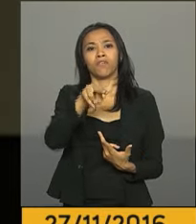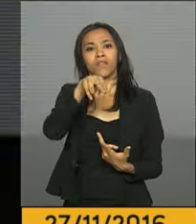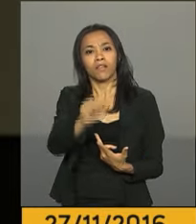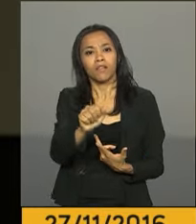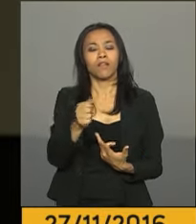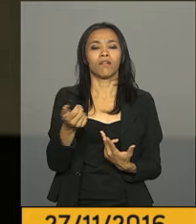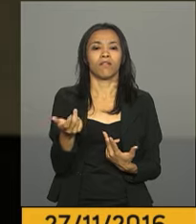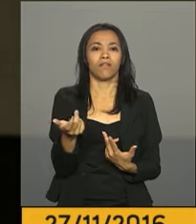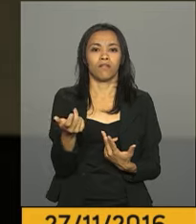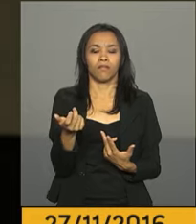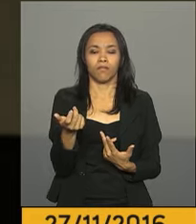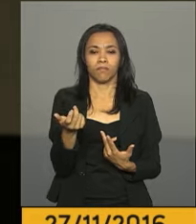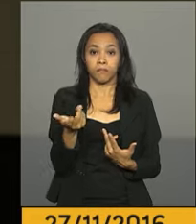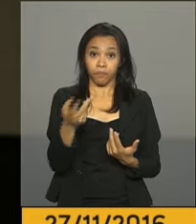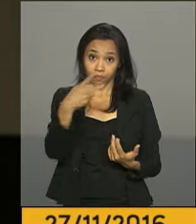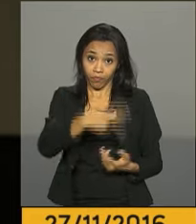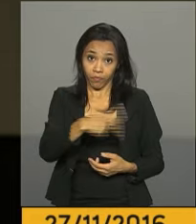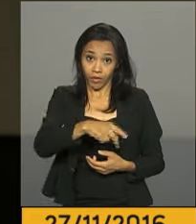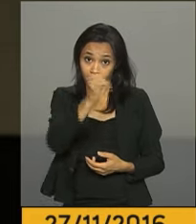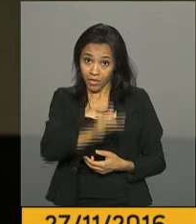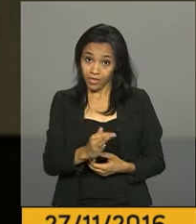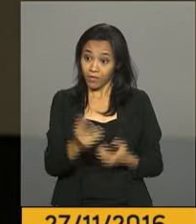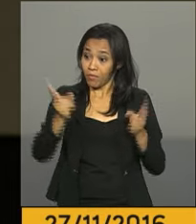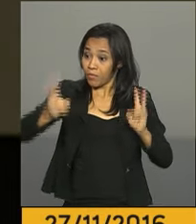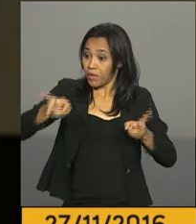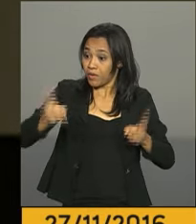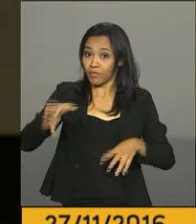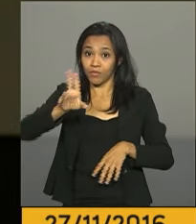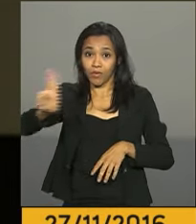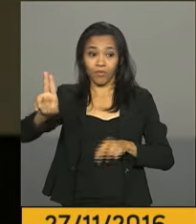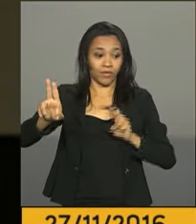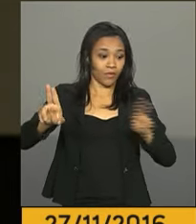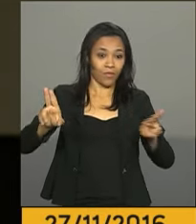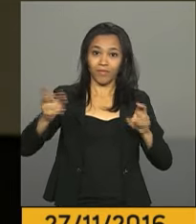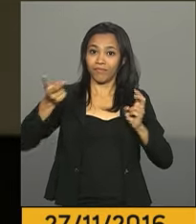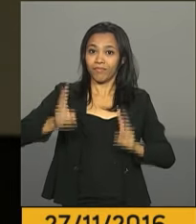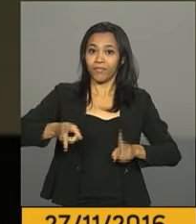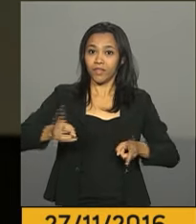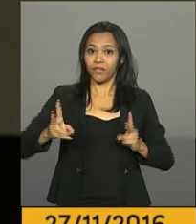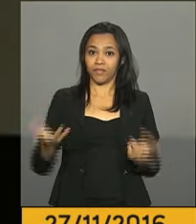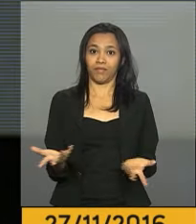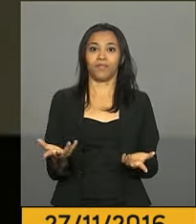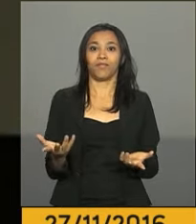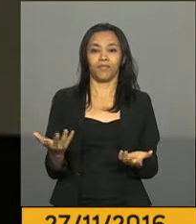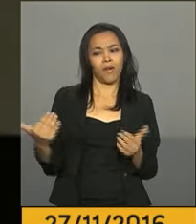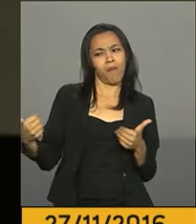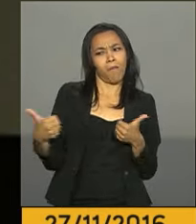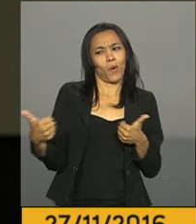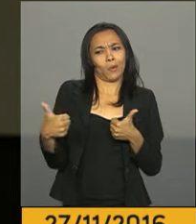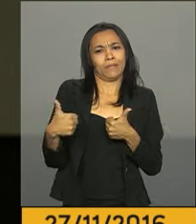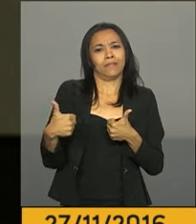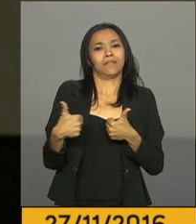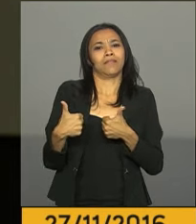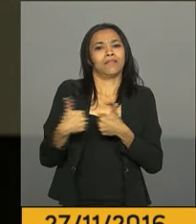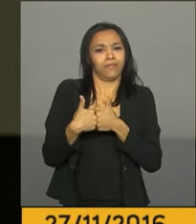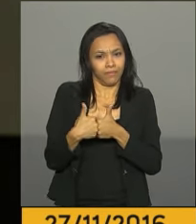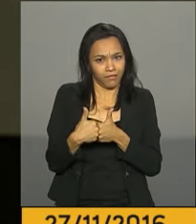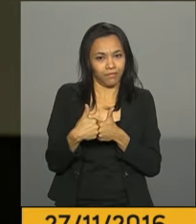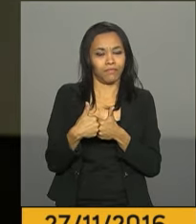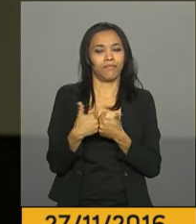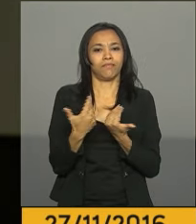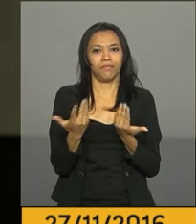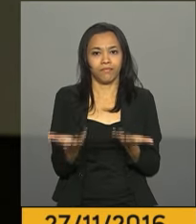Michel comandando, e no Brasil tem outro Michel comandando. Nós vamos fazer uma aproximação.